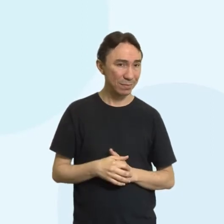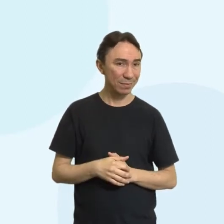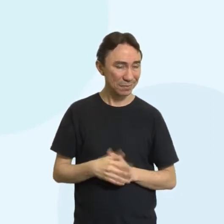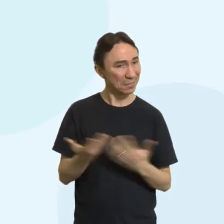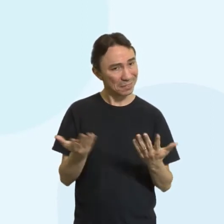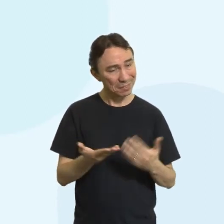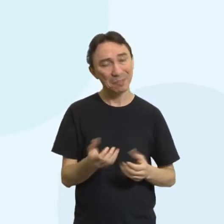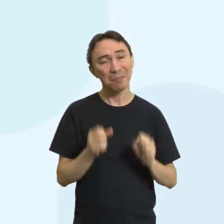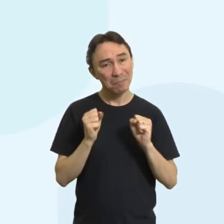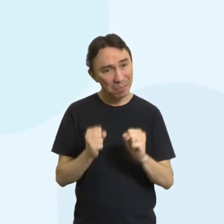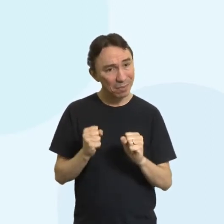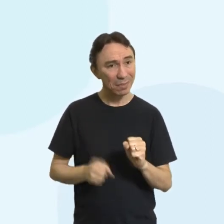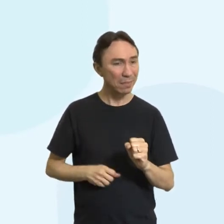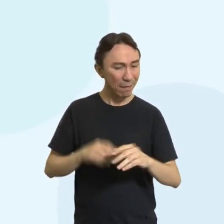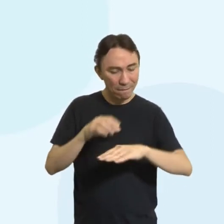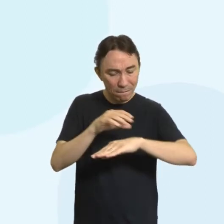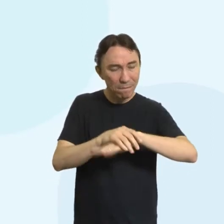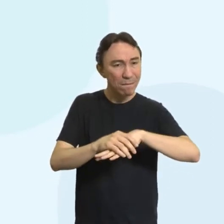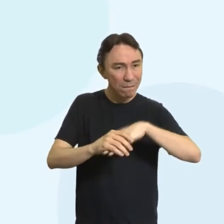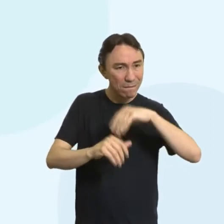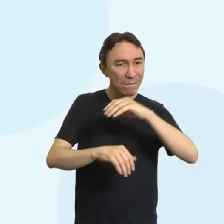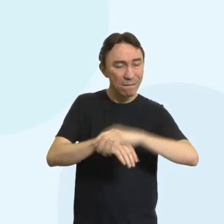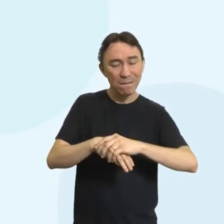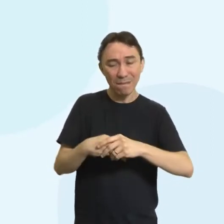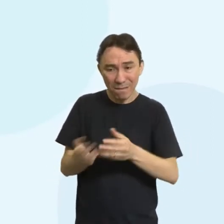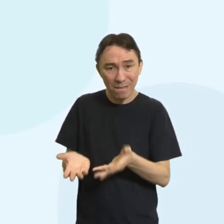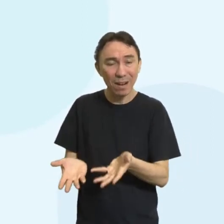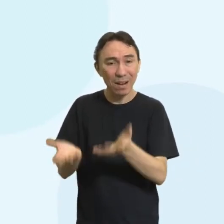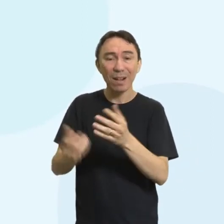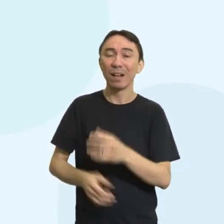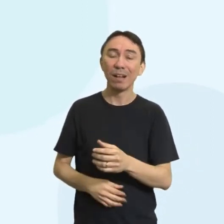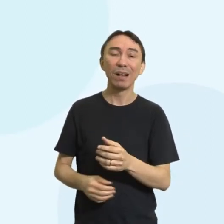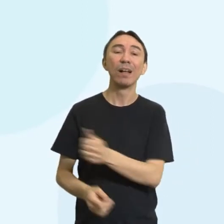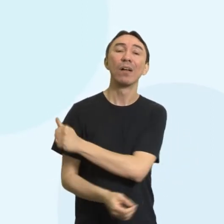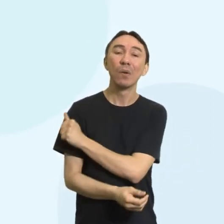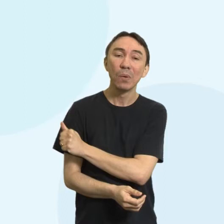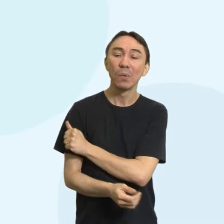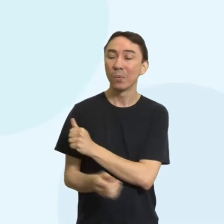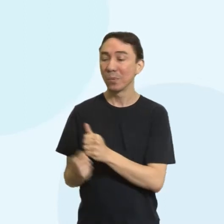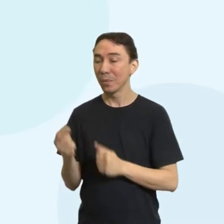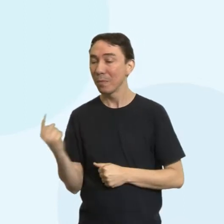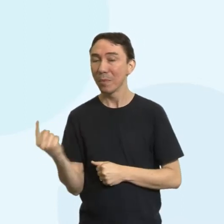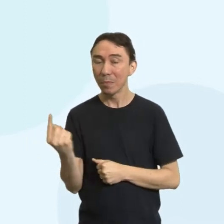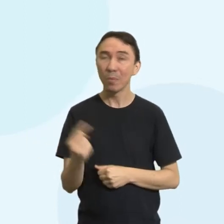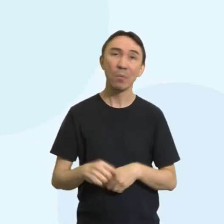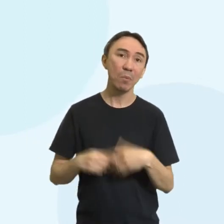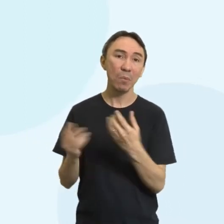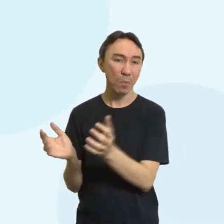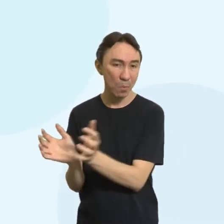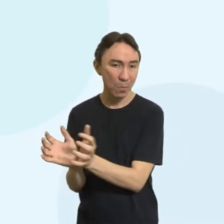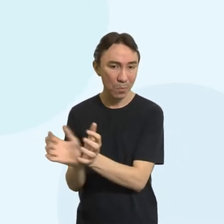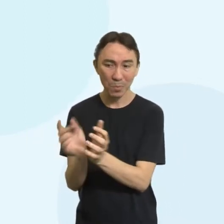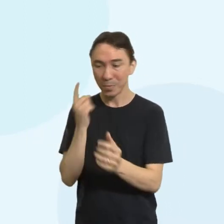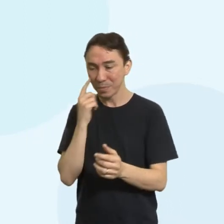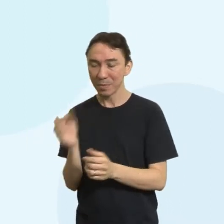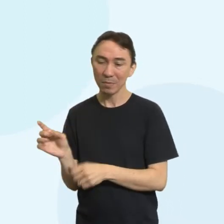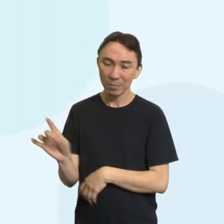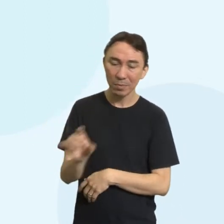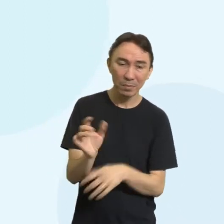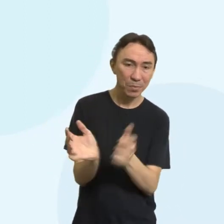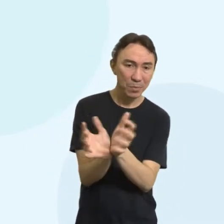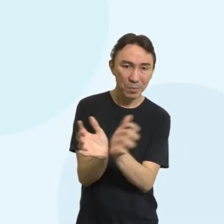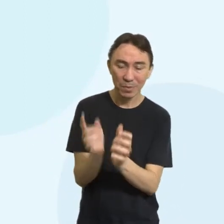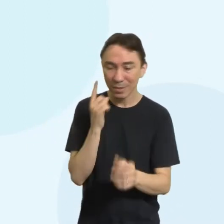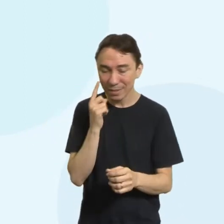que cada estudante ou cada grupo de estudantes faça o experimento, seguido aí de uma discussão,